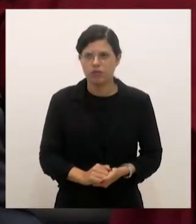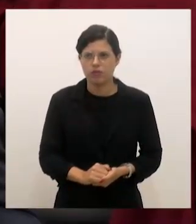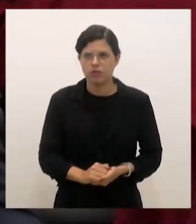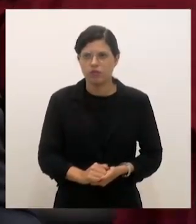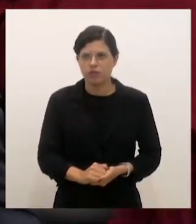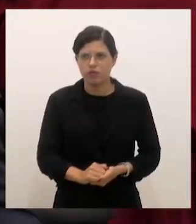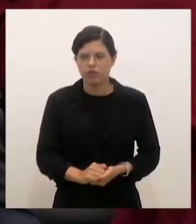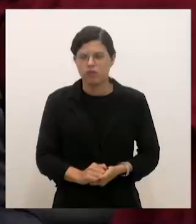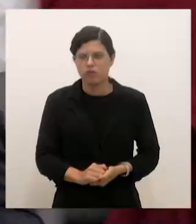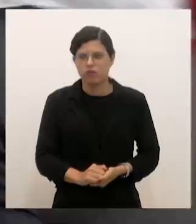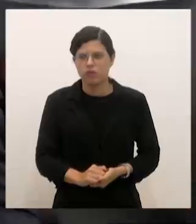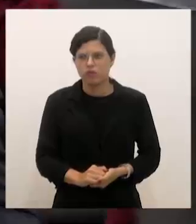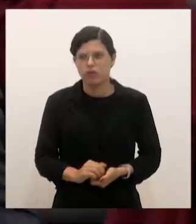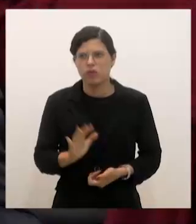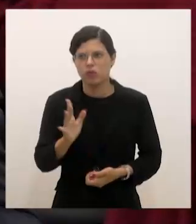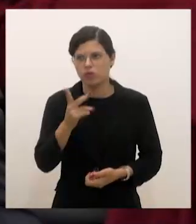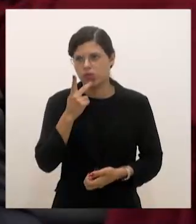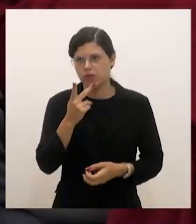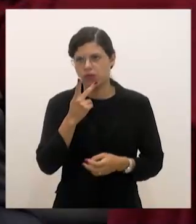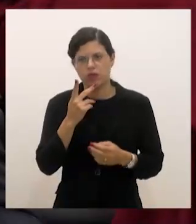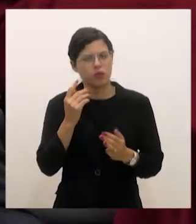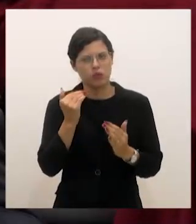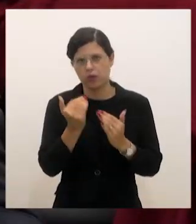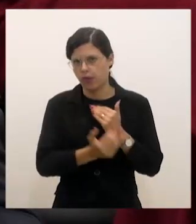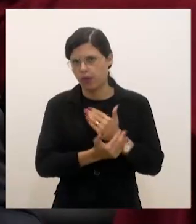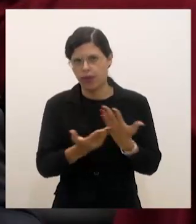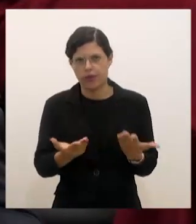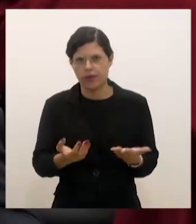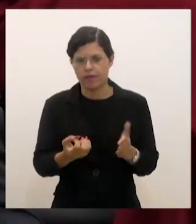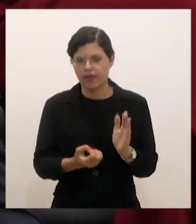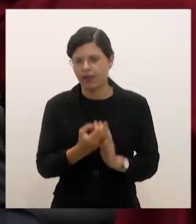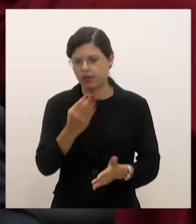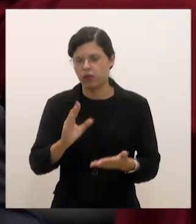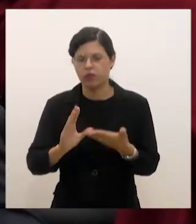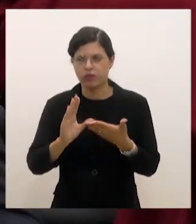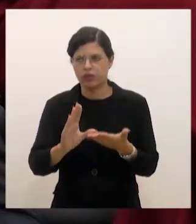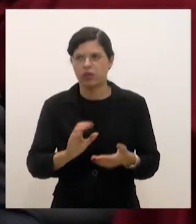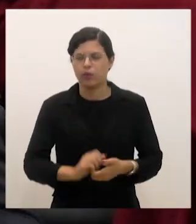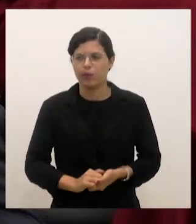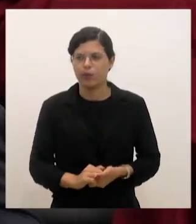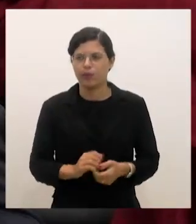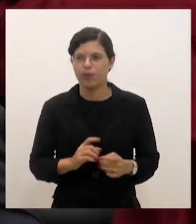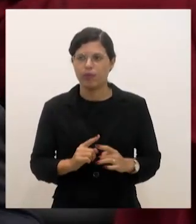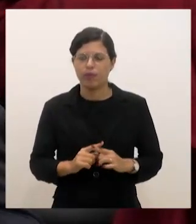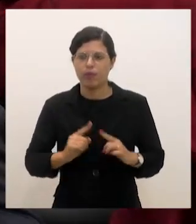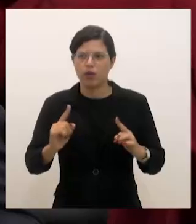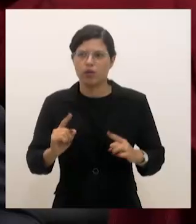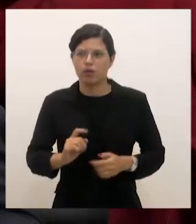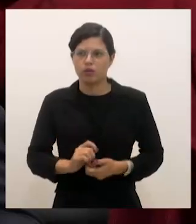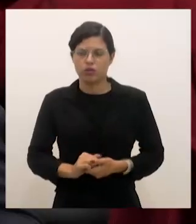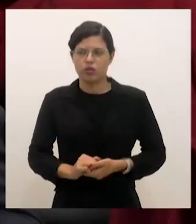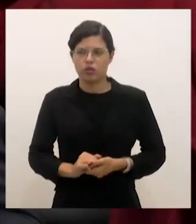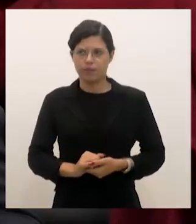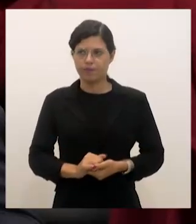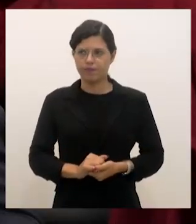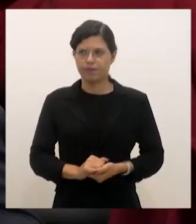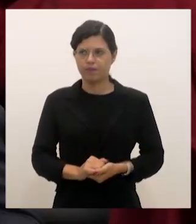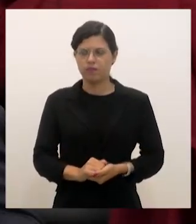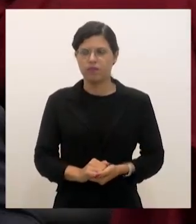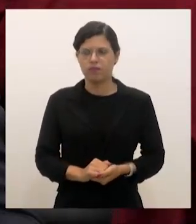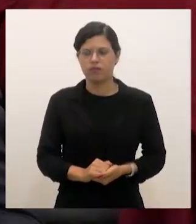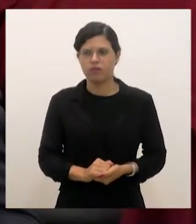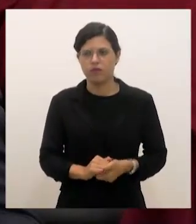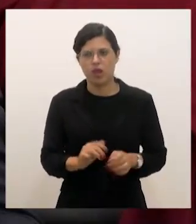coloquei como contrário a isso, de ficar criando conselho. Mas condutas,